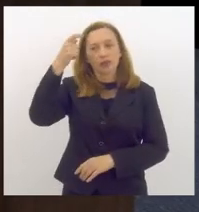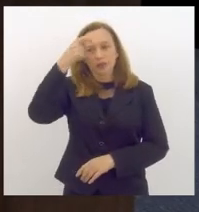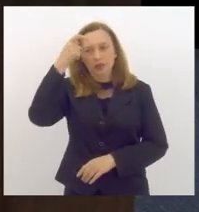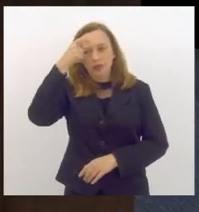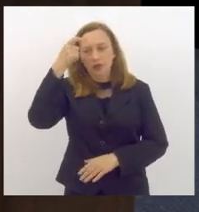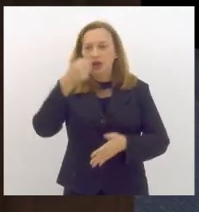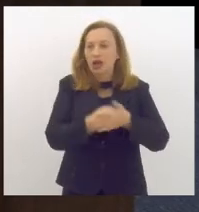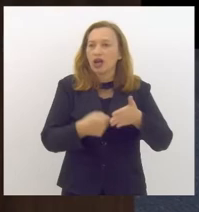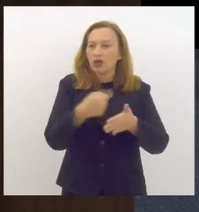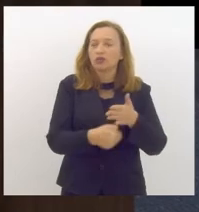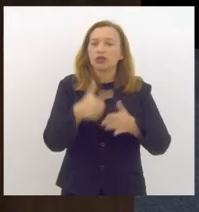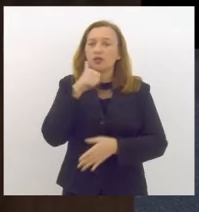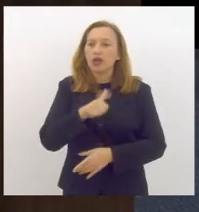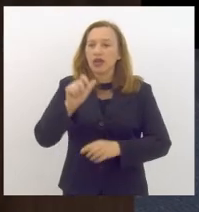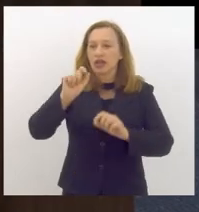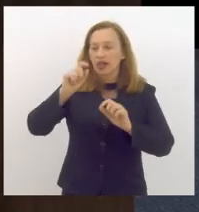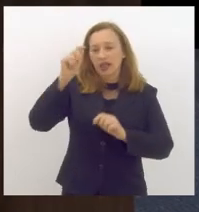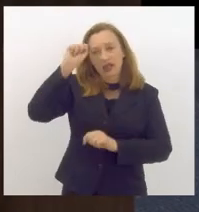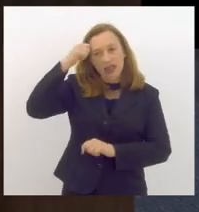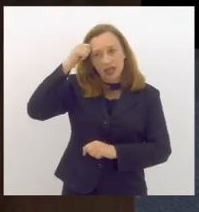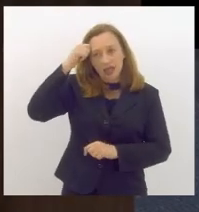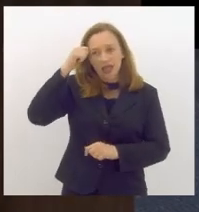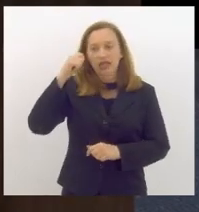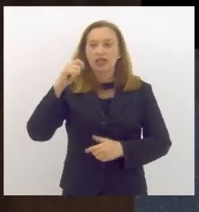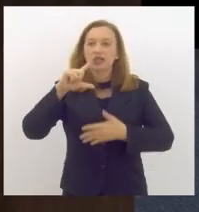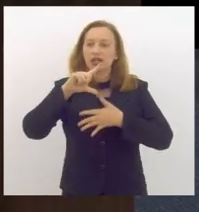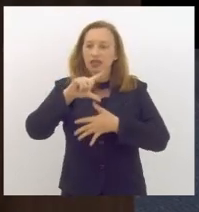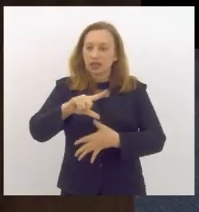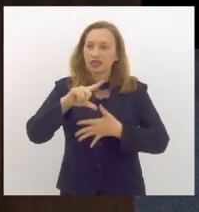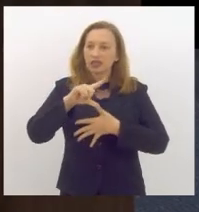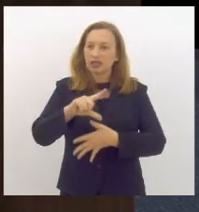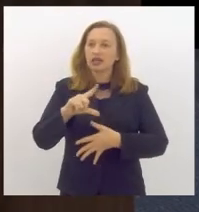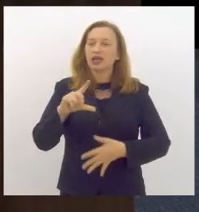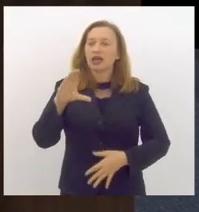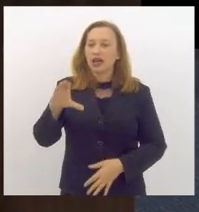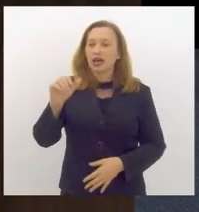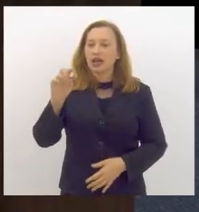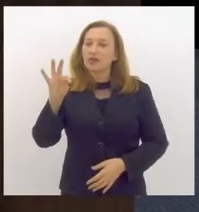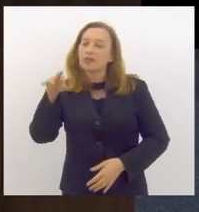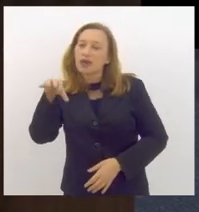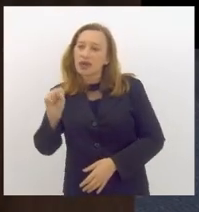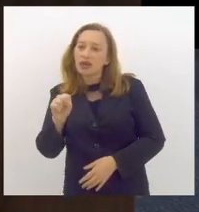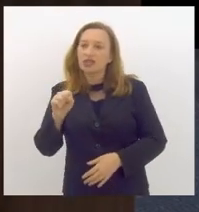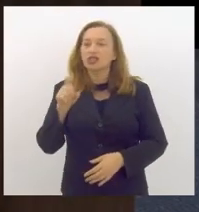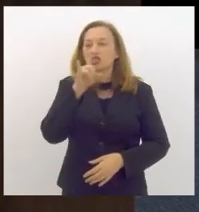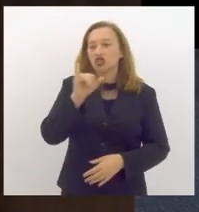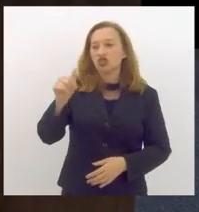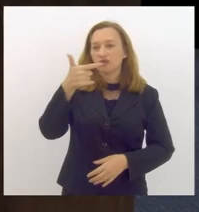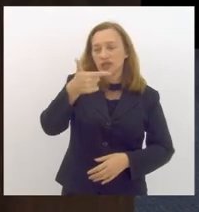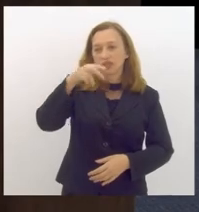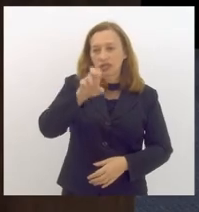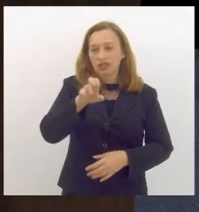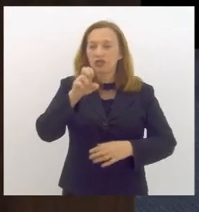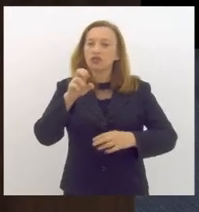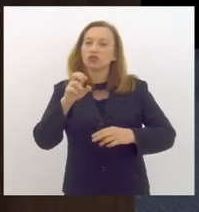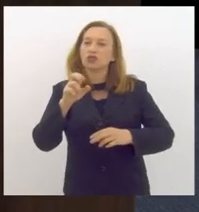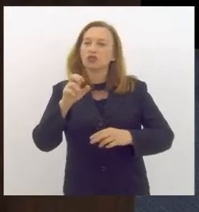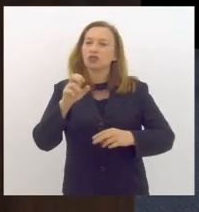a luta das mulheres negras latino-americanas e caribenhas, com o dia 25 de julho, que